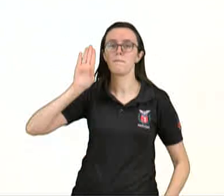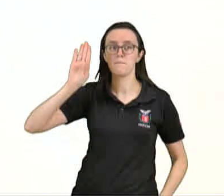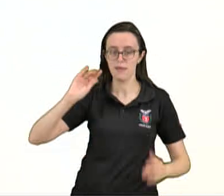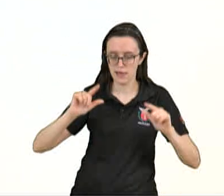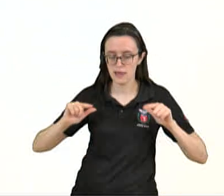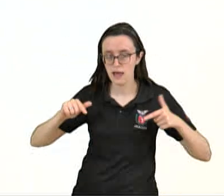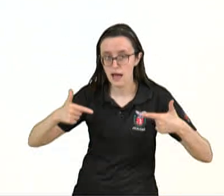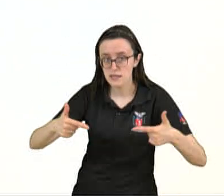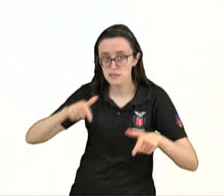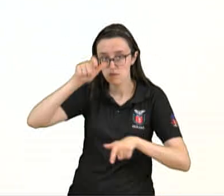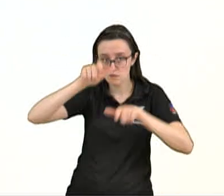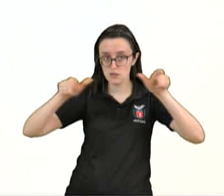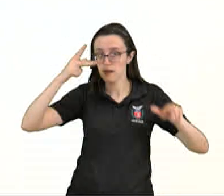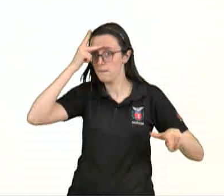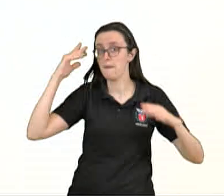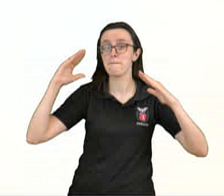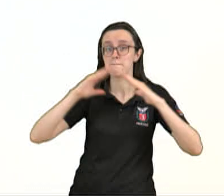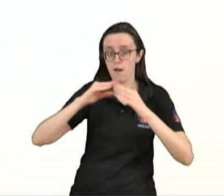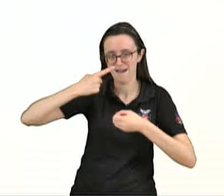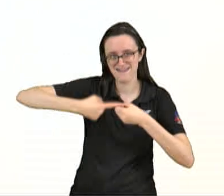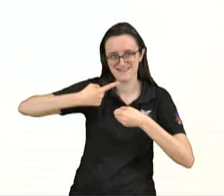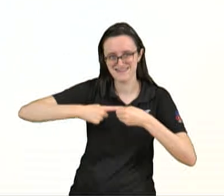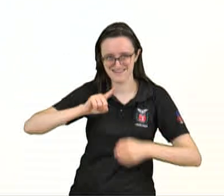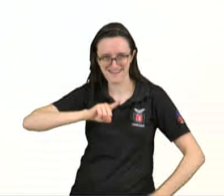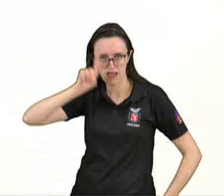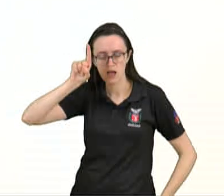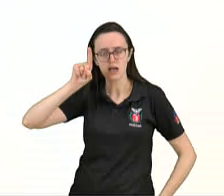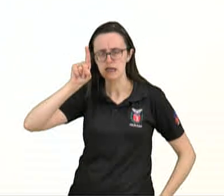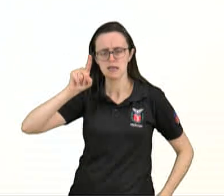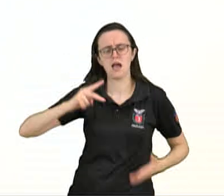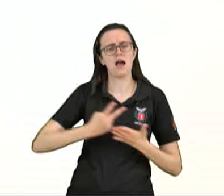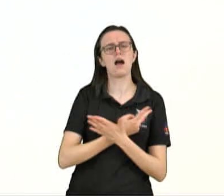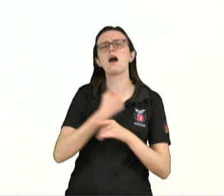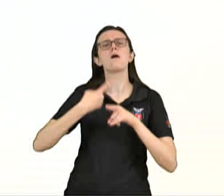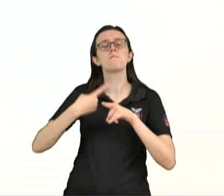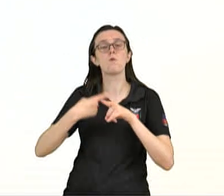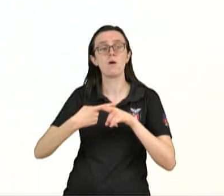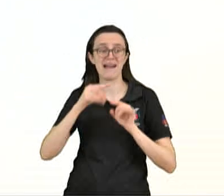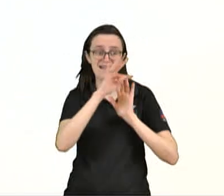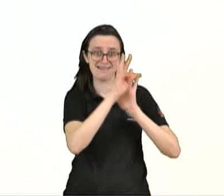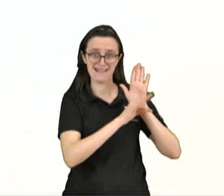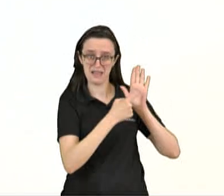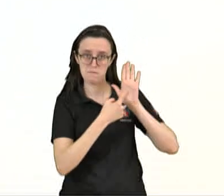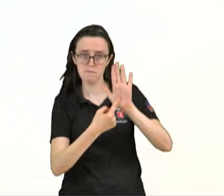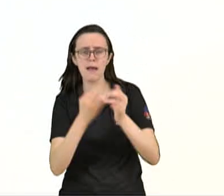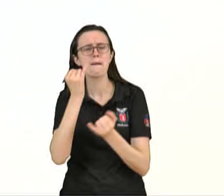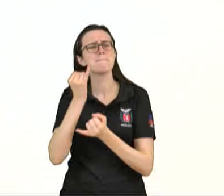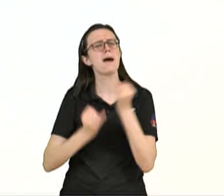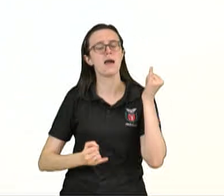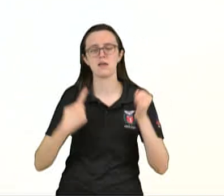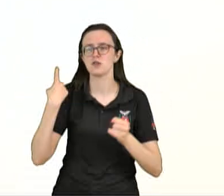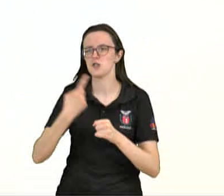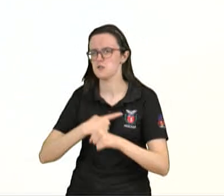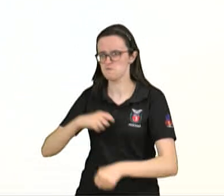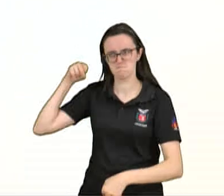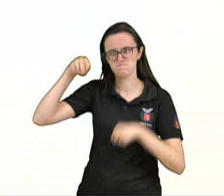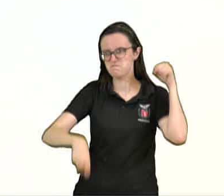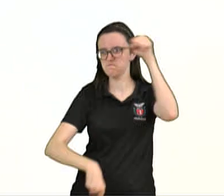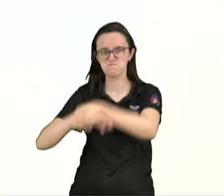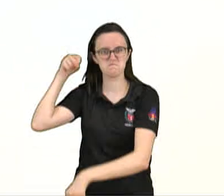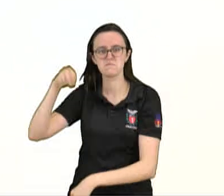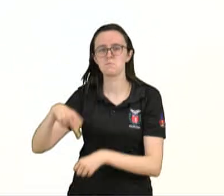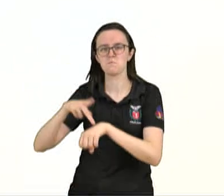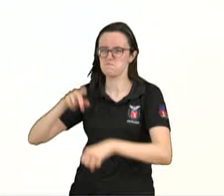dos moradores de Pacaraima é condenável. Porque, segundo o texto, eles agrediram os imigrantes